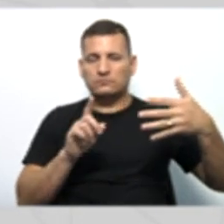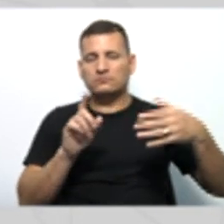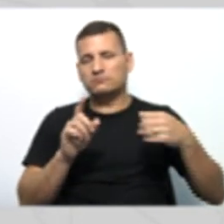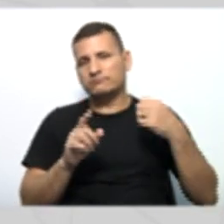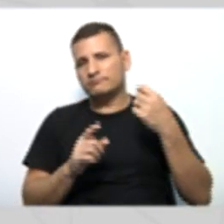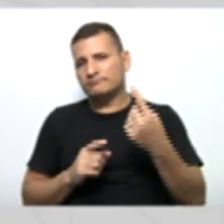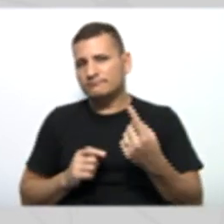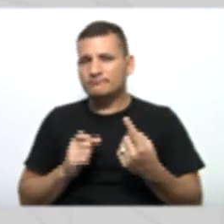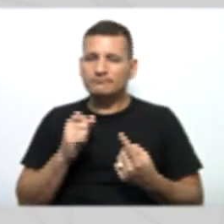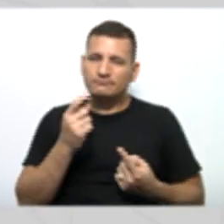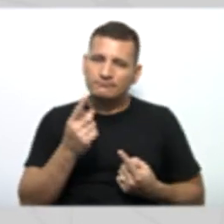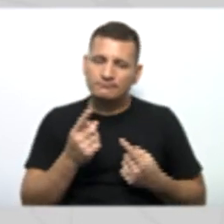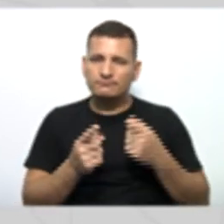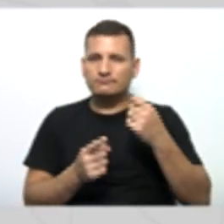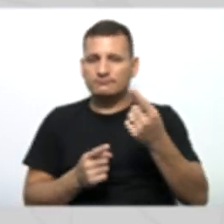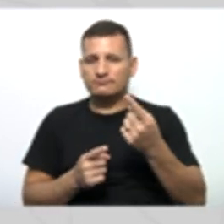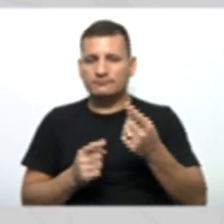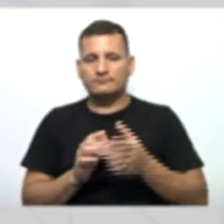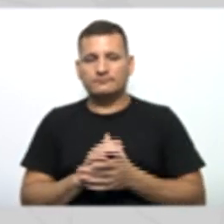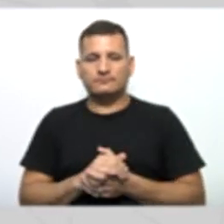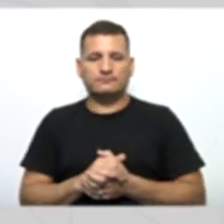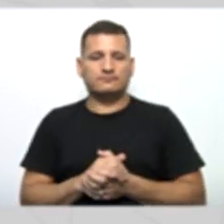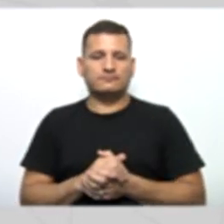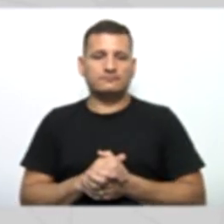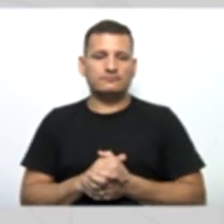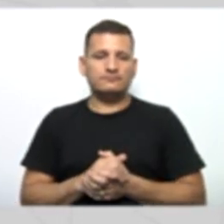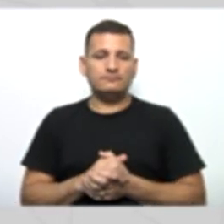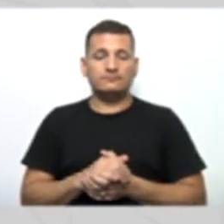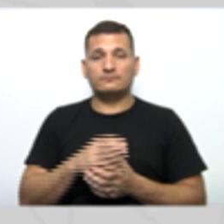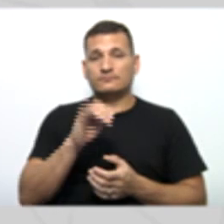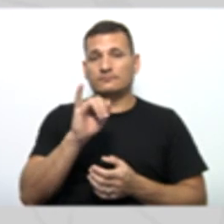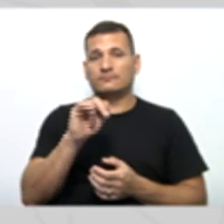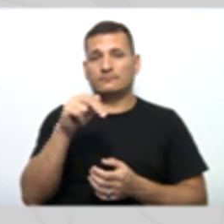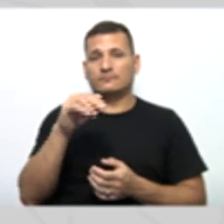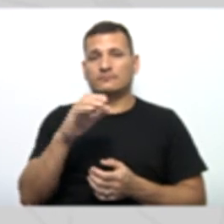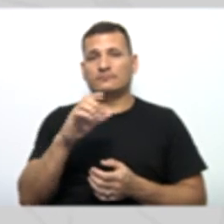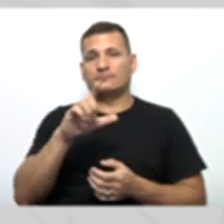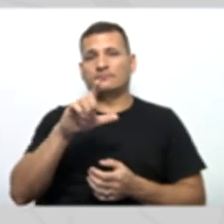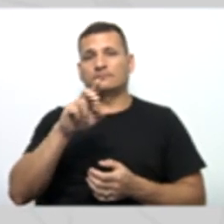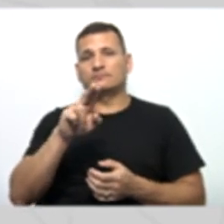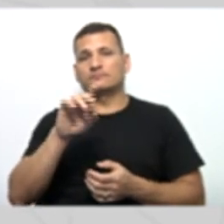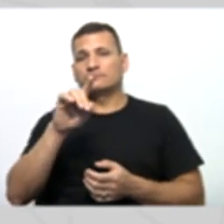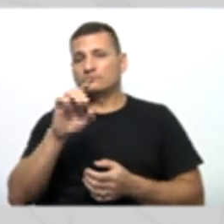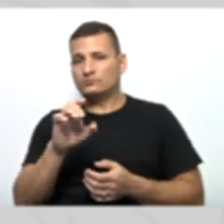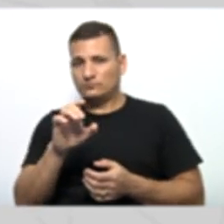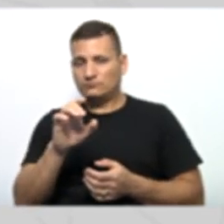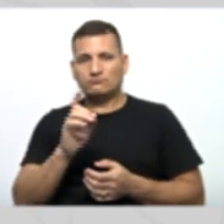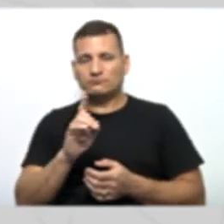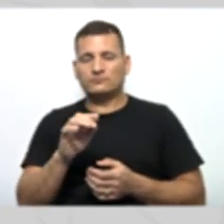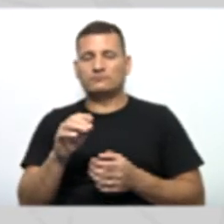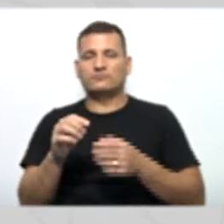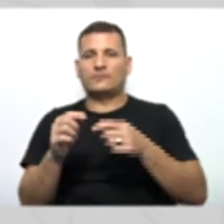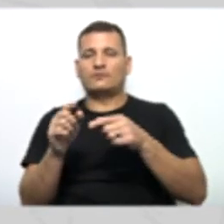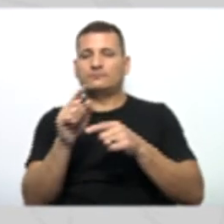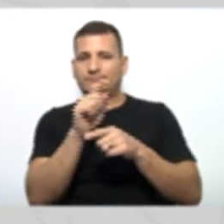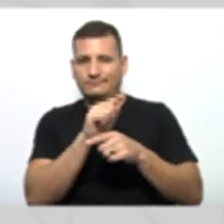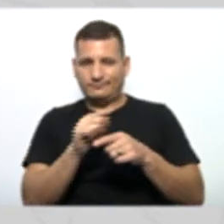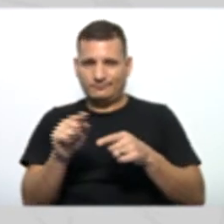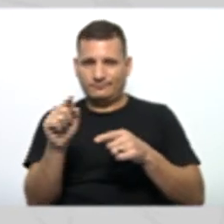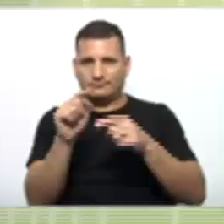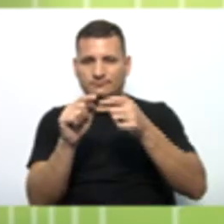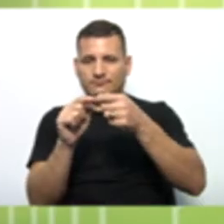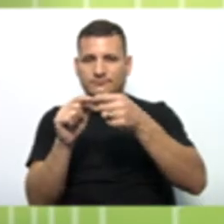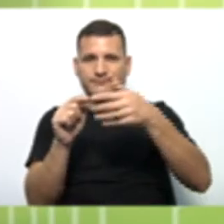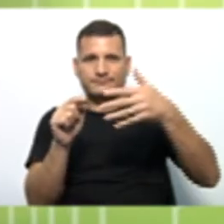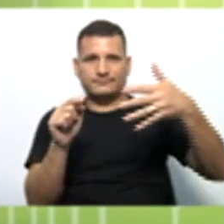apenas em algum momento. O include, não, o include, ele está incluso, certo? Gente, ó, vem aqui para